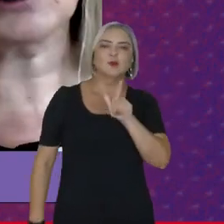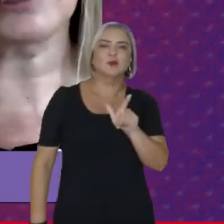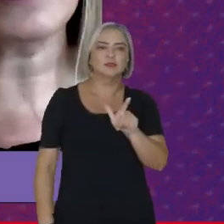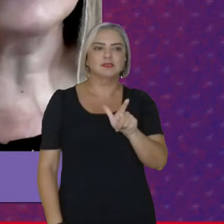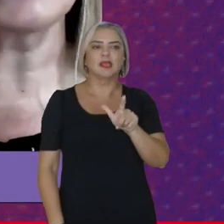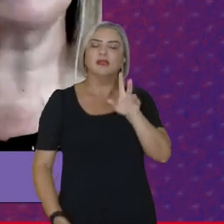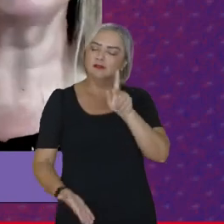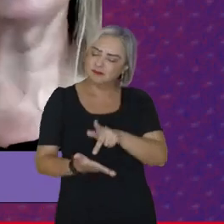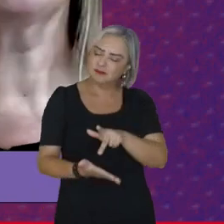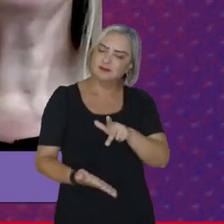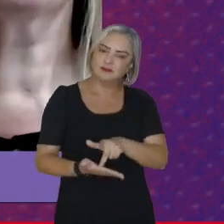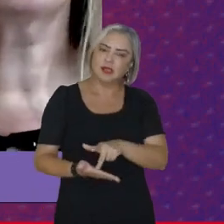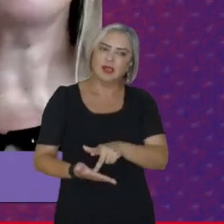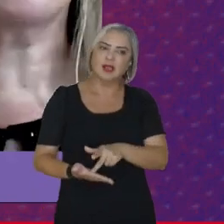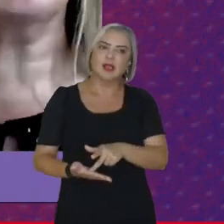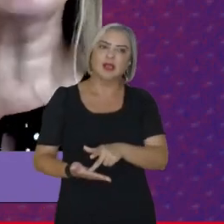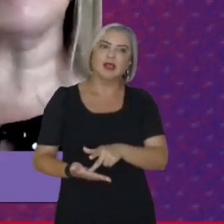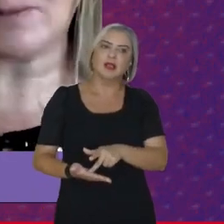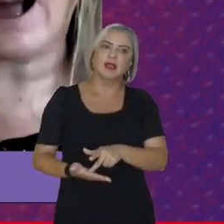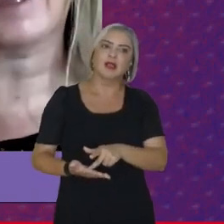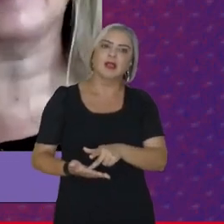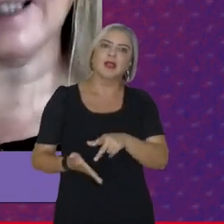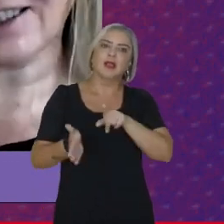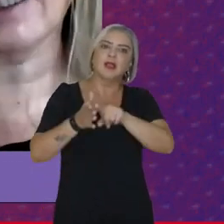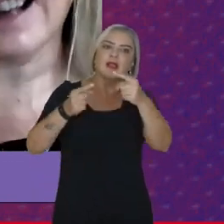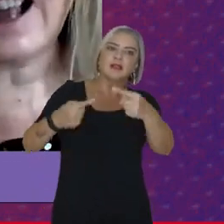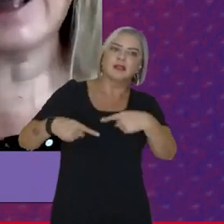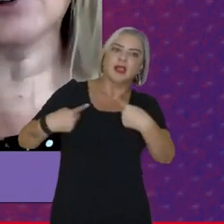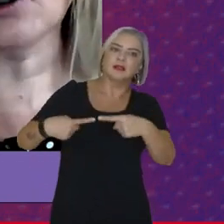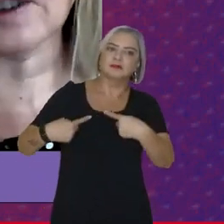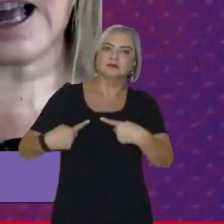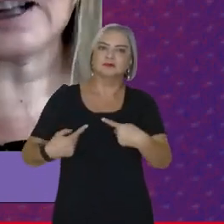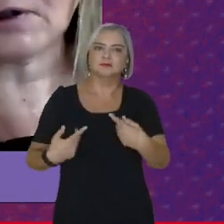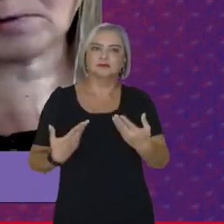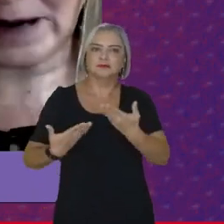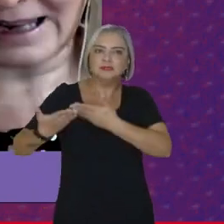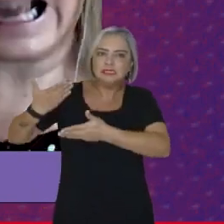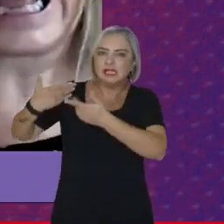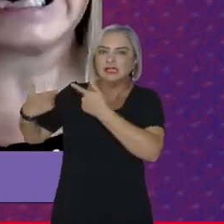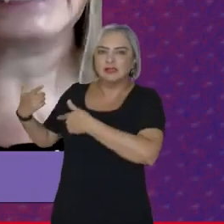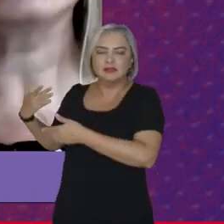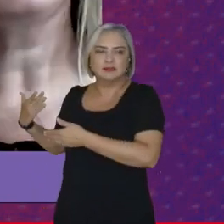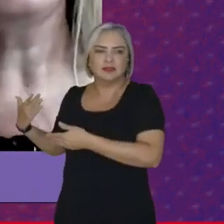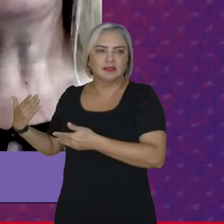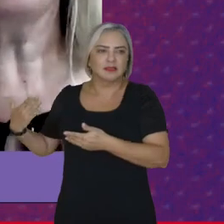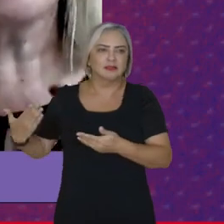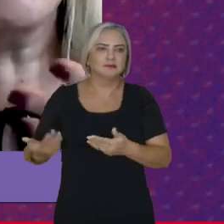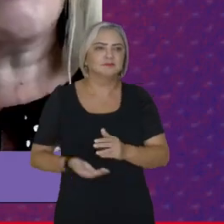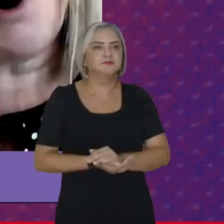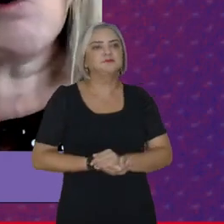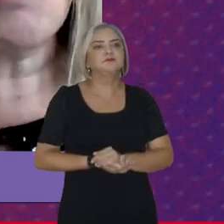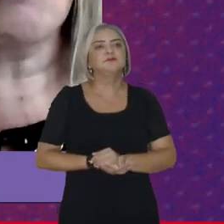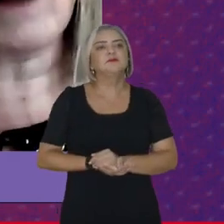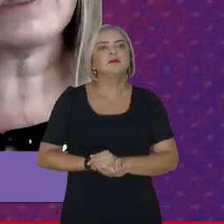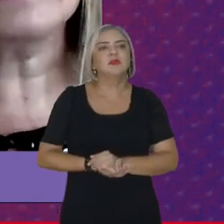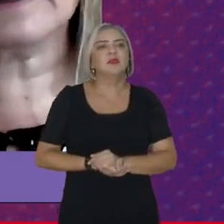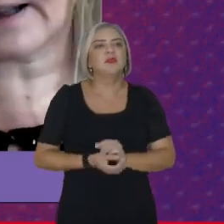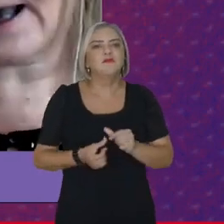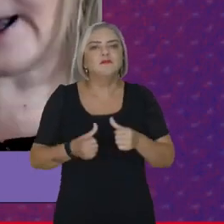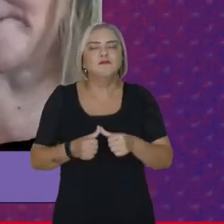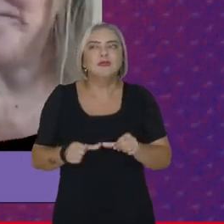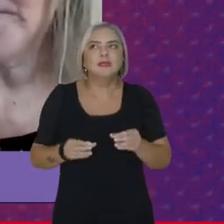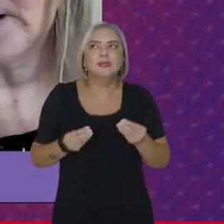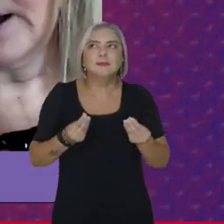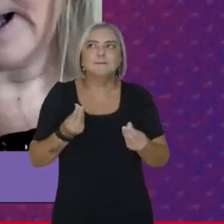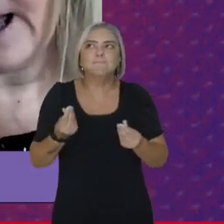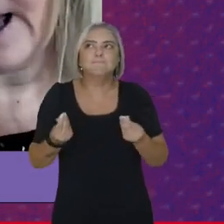de fato, né? Está perguntando do desafio para barrar esses retrocessos, para encarar, né? E fica um pouco